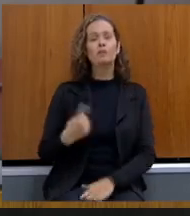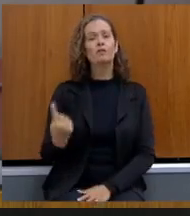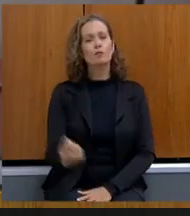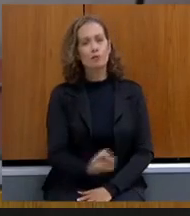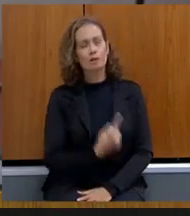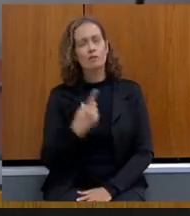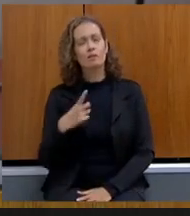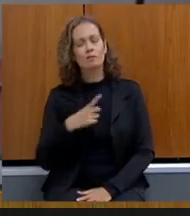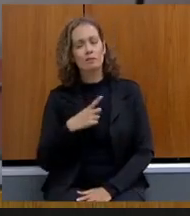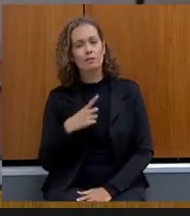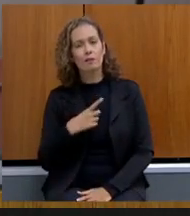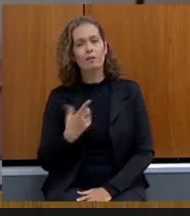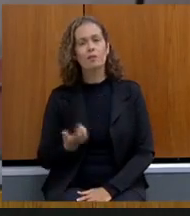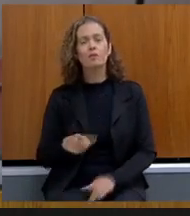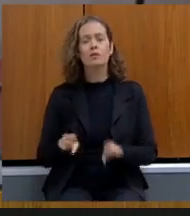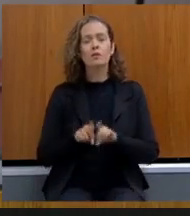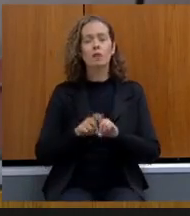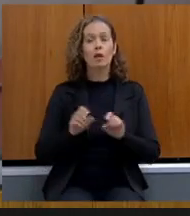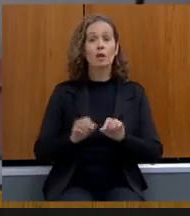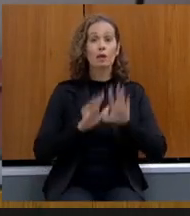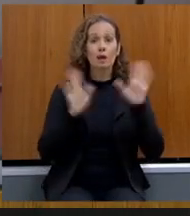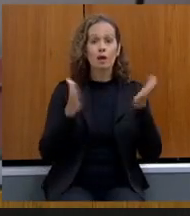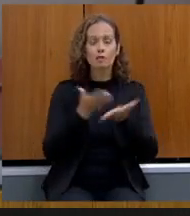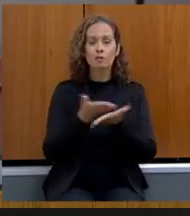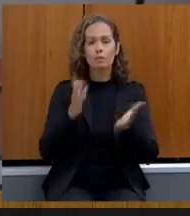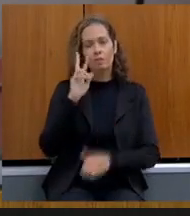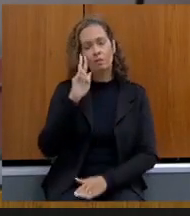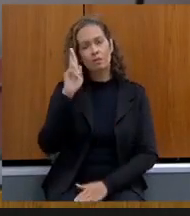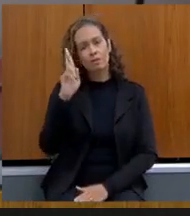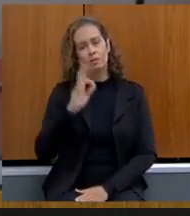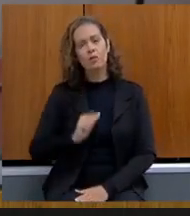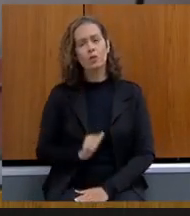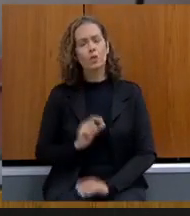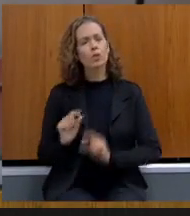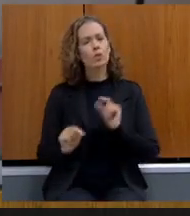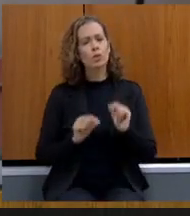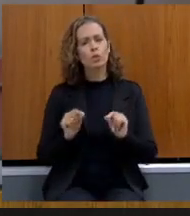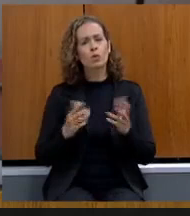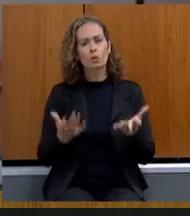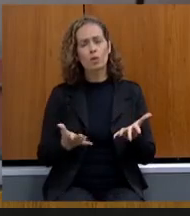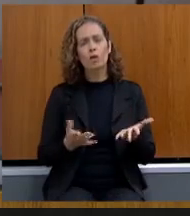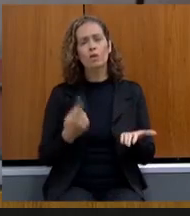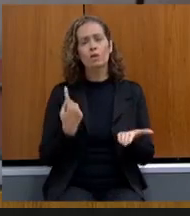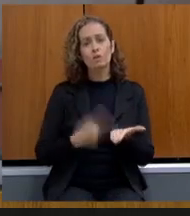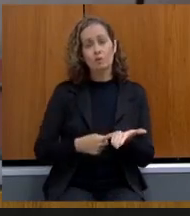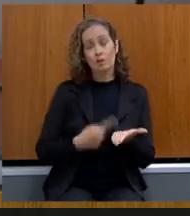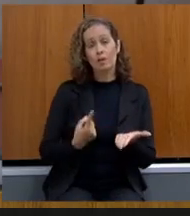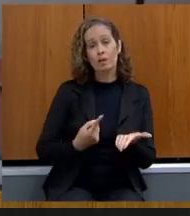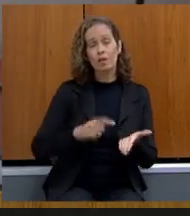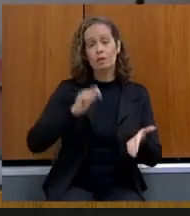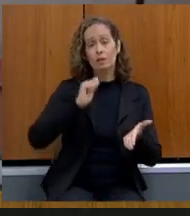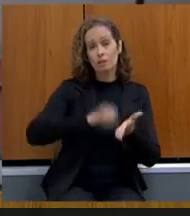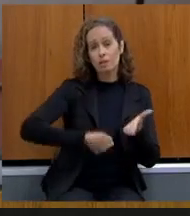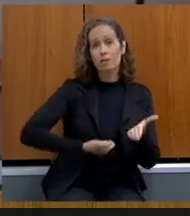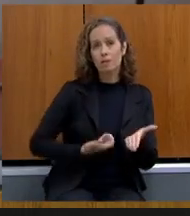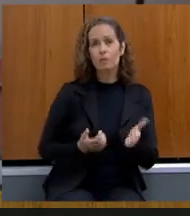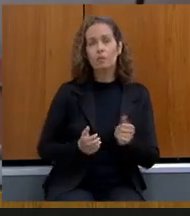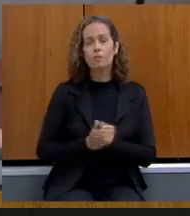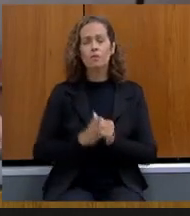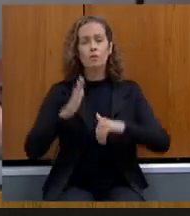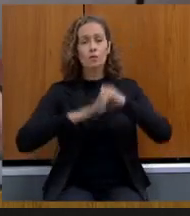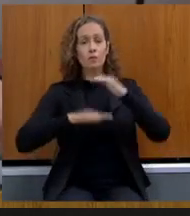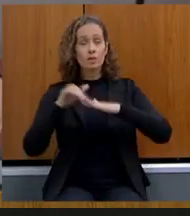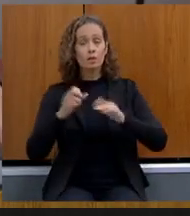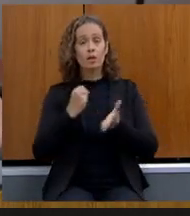traz em termos de esclarecimento para o senhor é no que diz respeito a essa contratação de profissionais tanto de Assistência Social